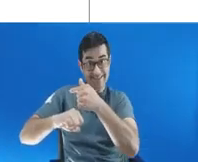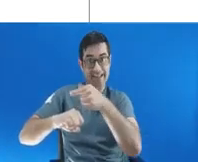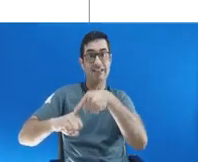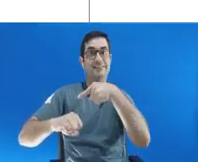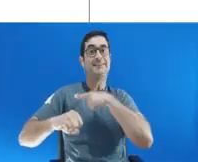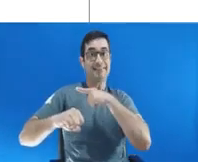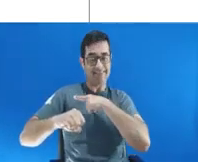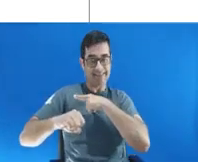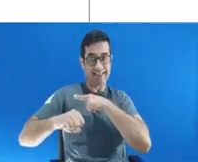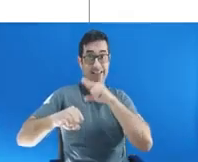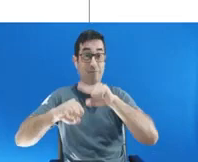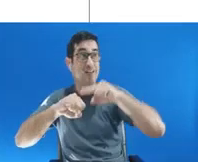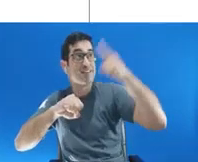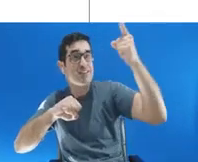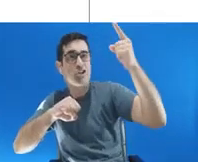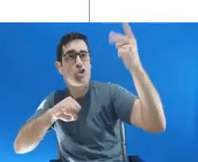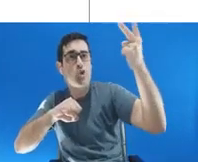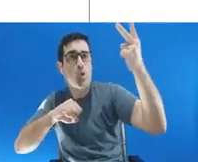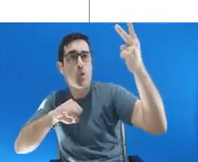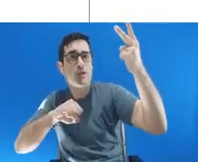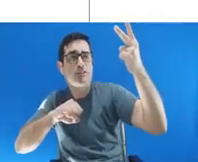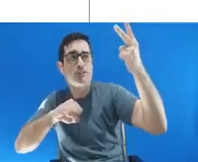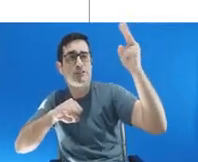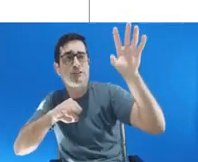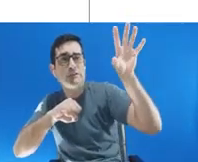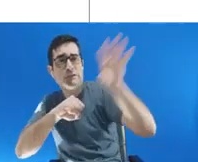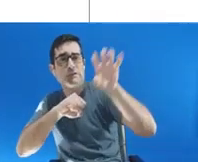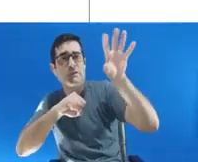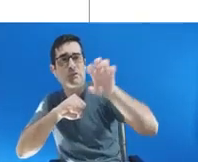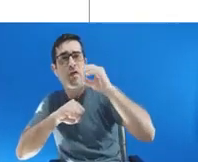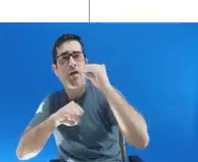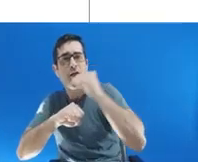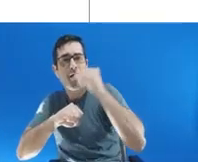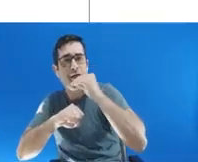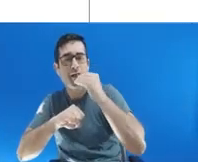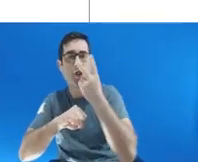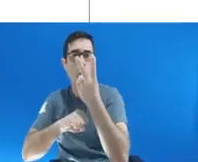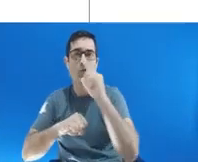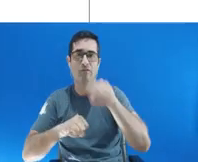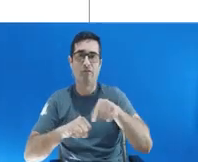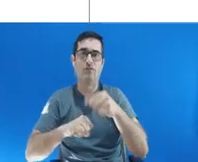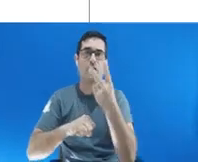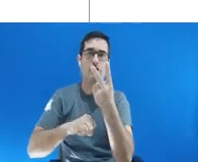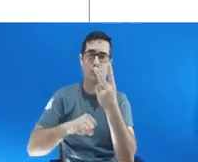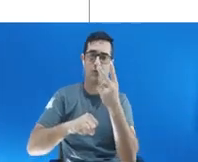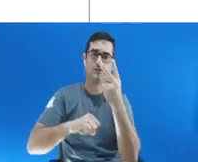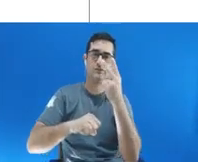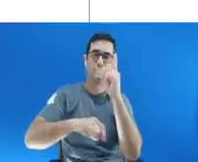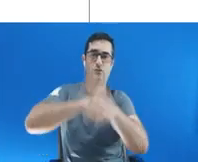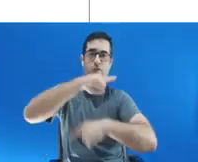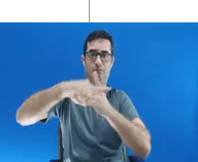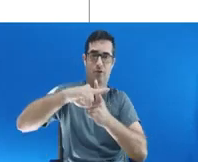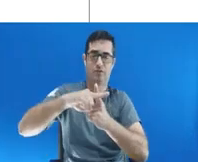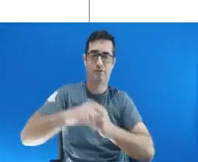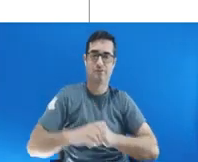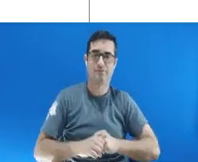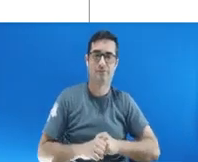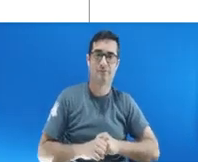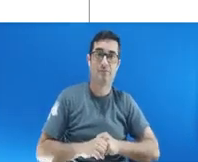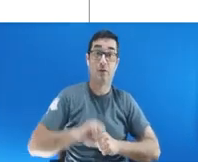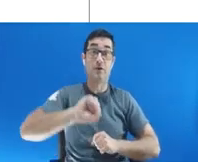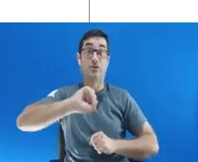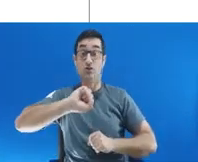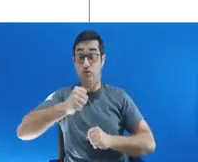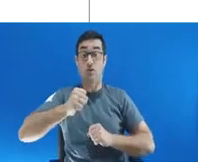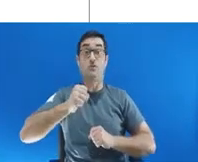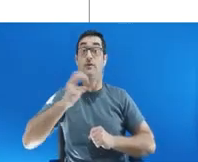pouco. Por quê? E os outros 85? É causado pela blindagem desses aqui. É como se eles estivessem